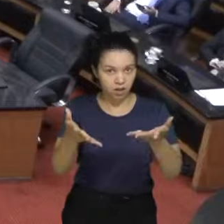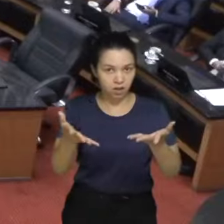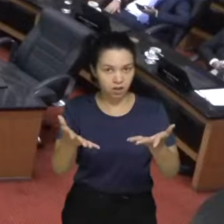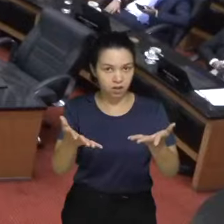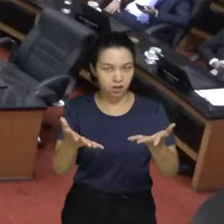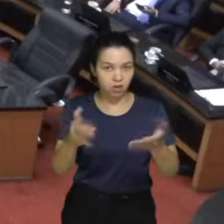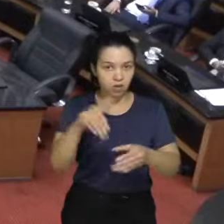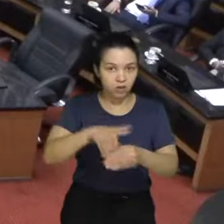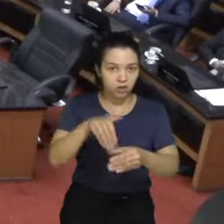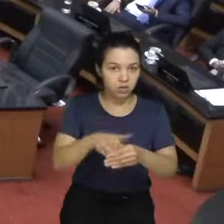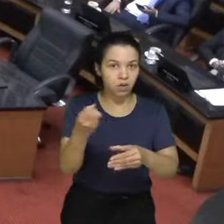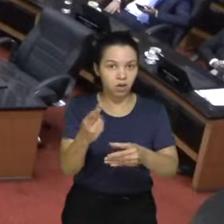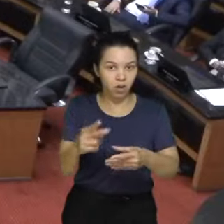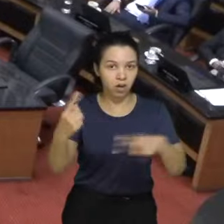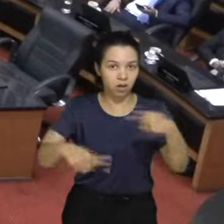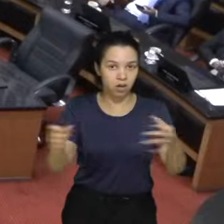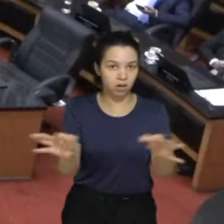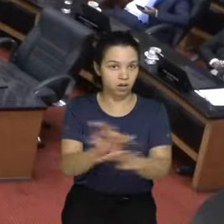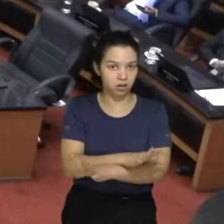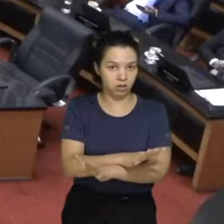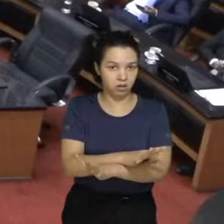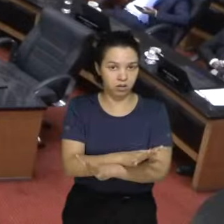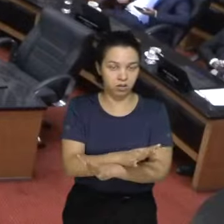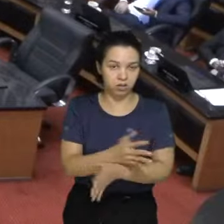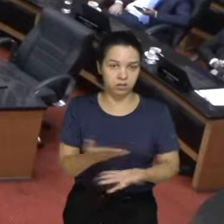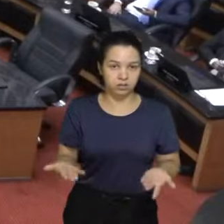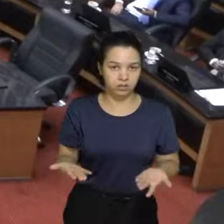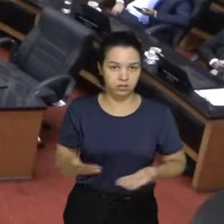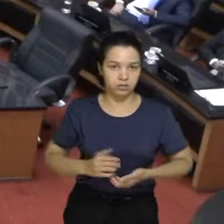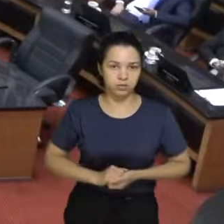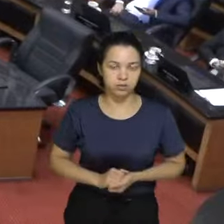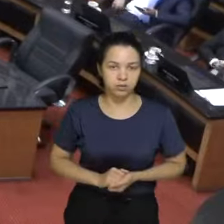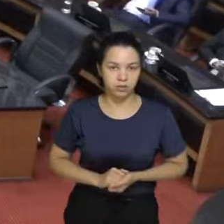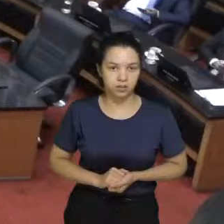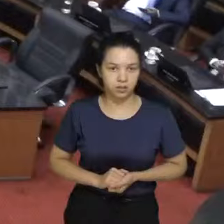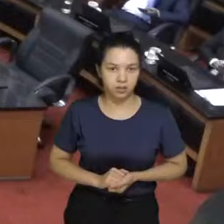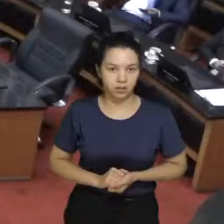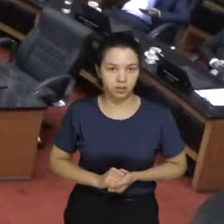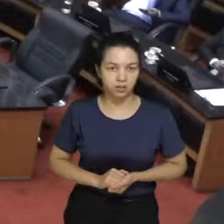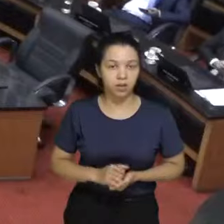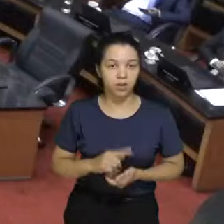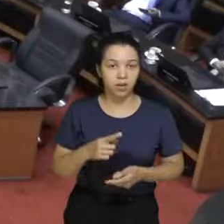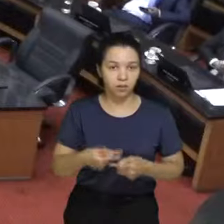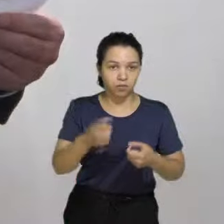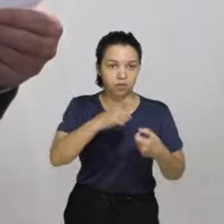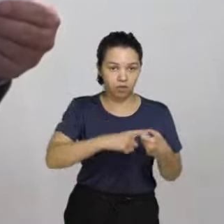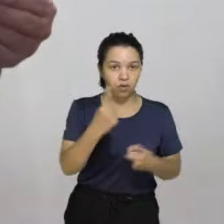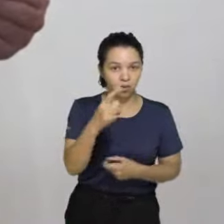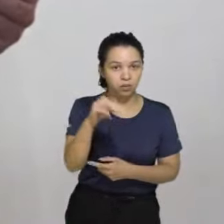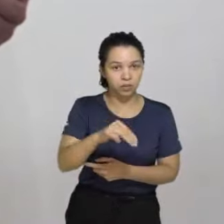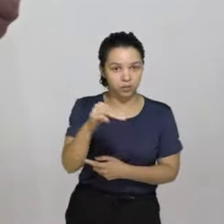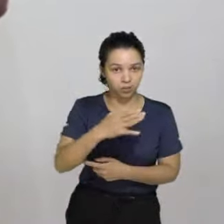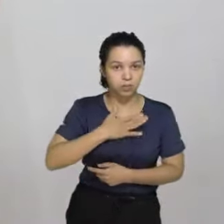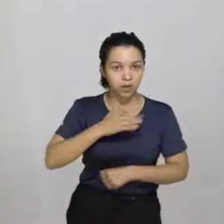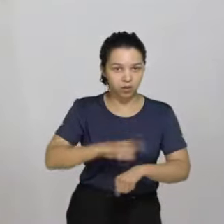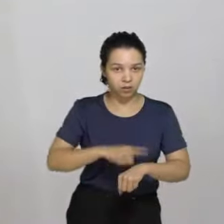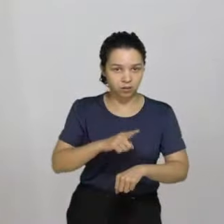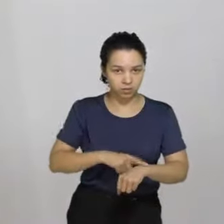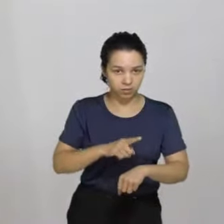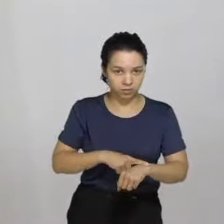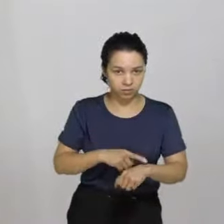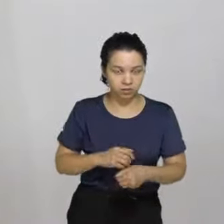a discussão? Senhor presidente, eu preciso que repõe mais de um minuto o meu tempo, senhor presidente. Uma questão de direito, senhor